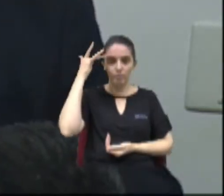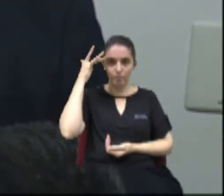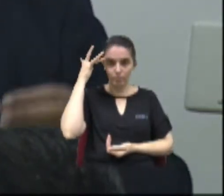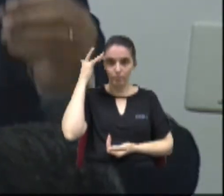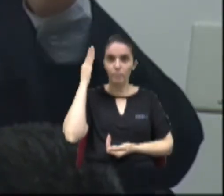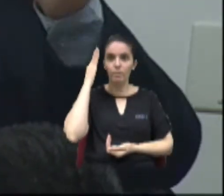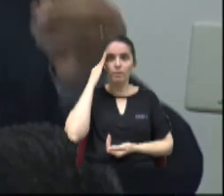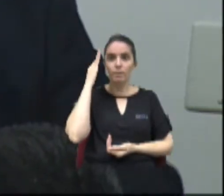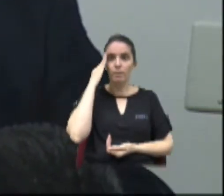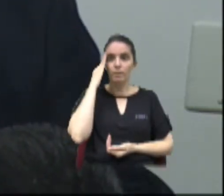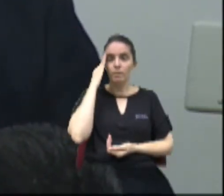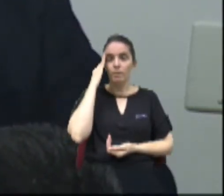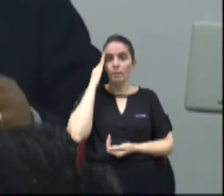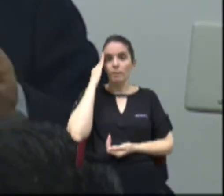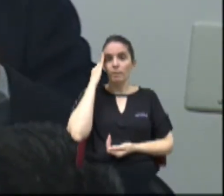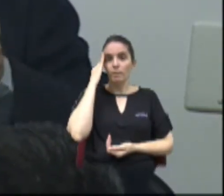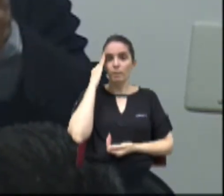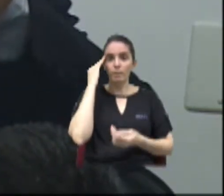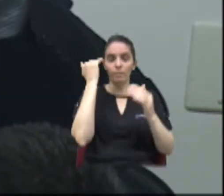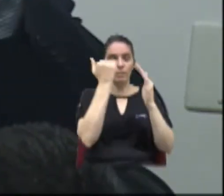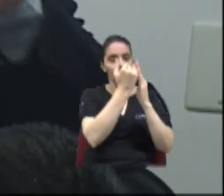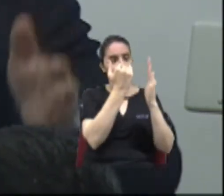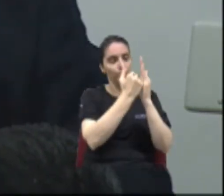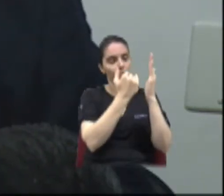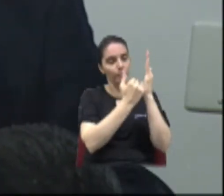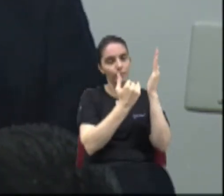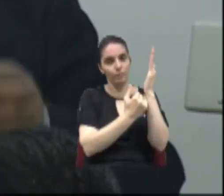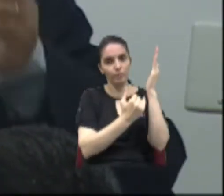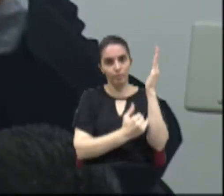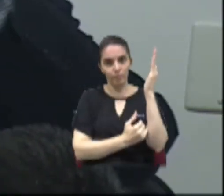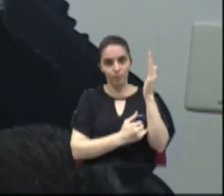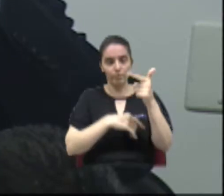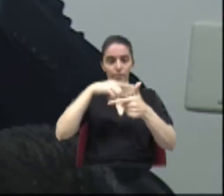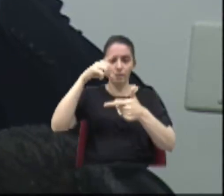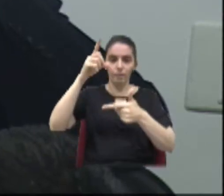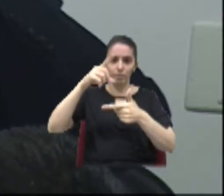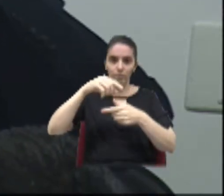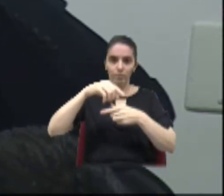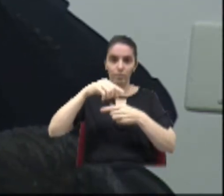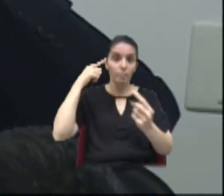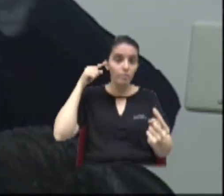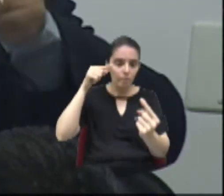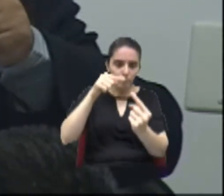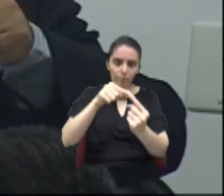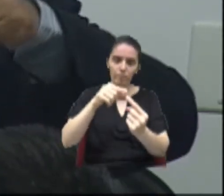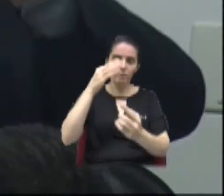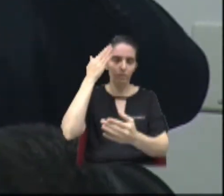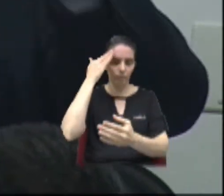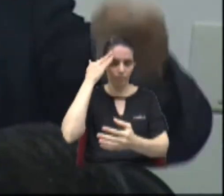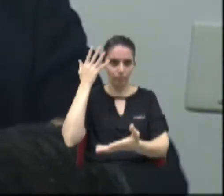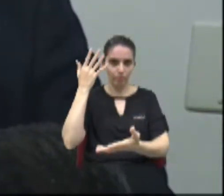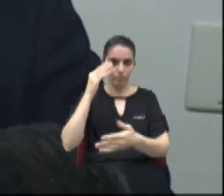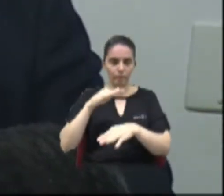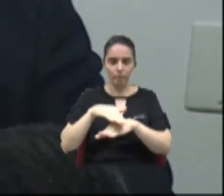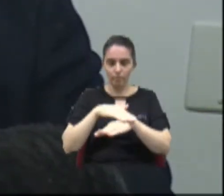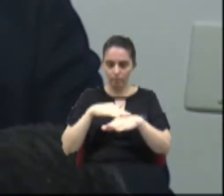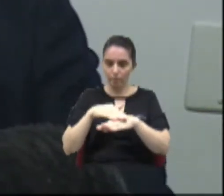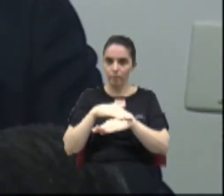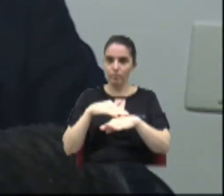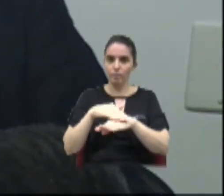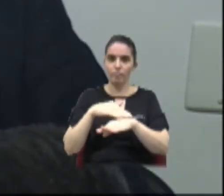mas se aqueles que estão no movimento tiver uma pontuação alta, eles vão ser os primeiros a ser contemplados. E aí não importa